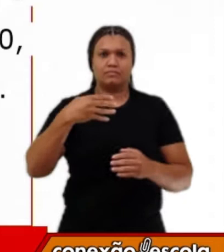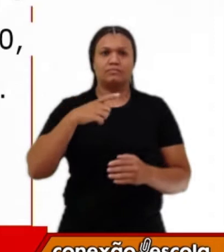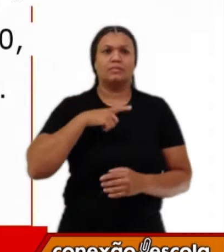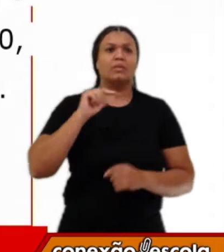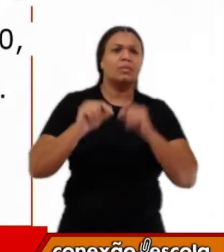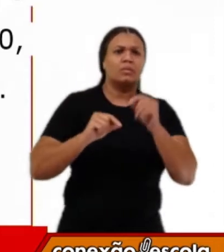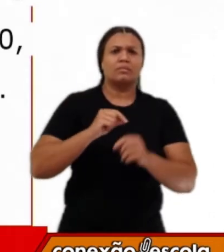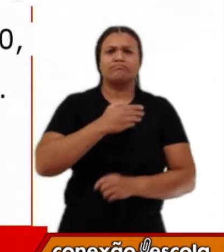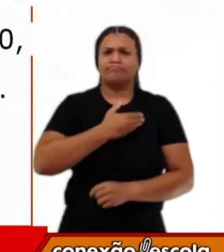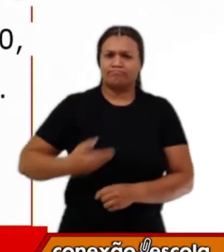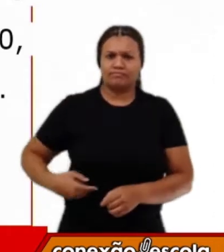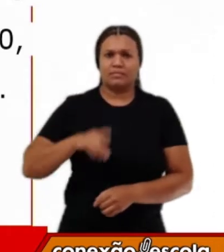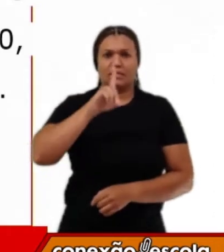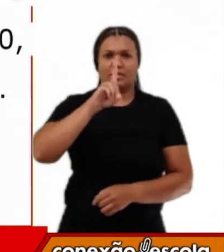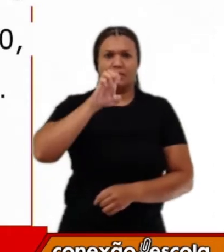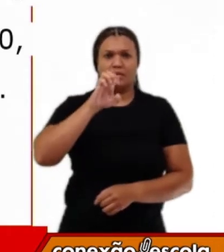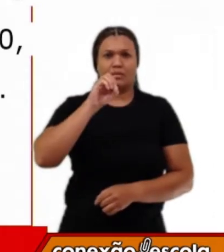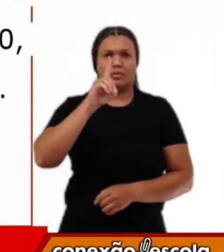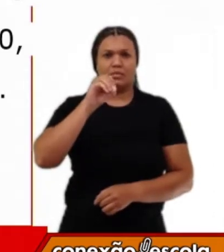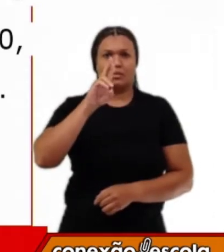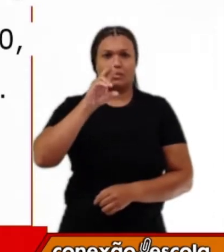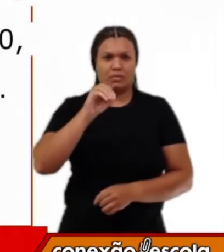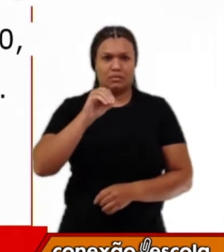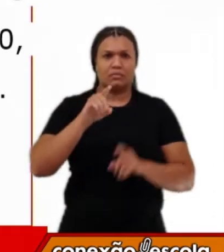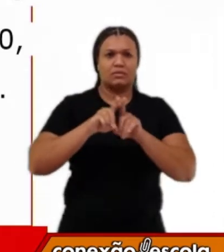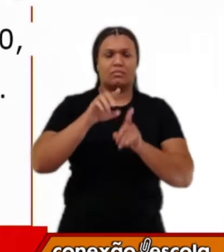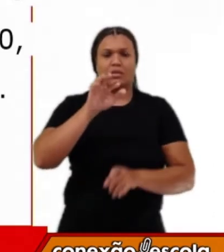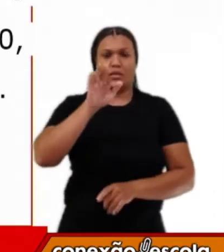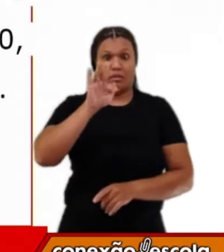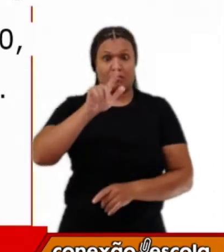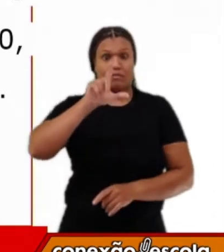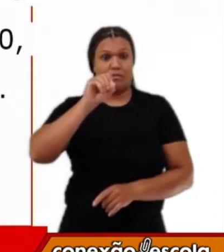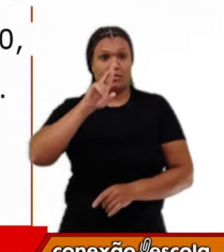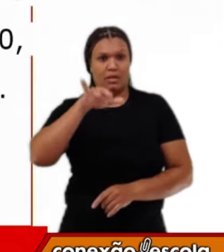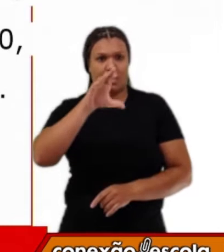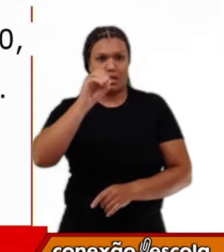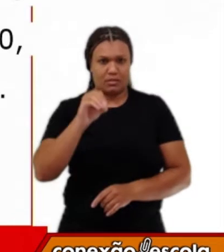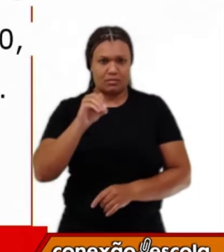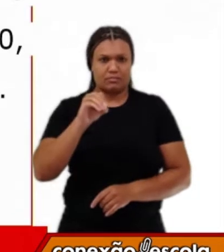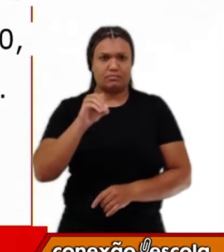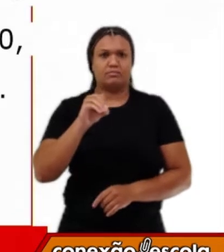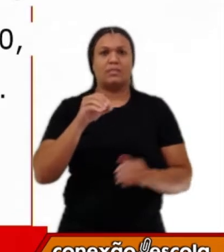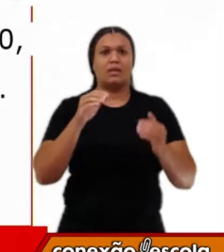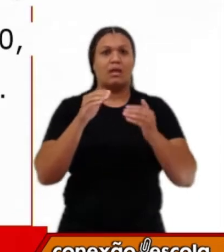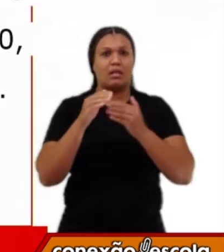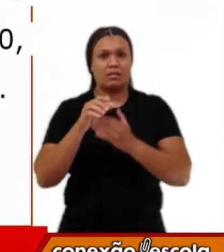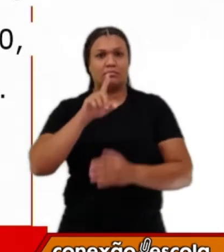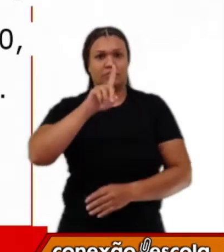Peixoto, e República Oligárquica de 1894 a 1930, em